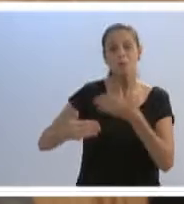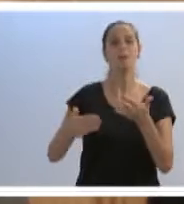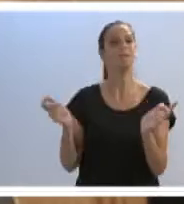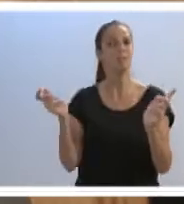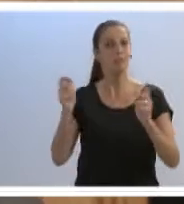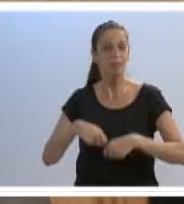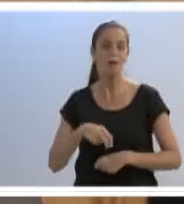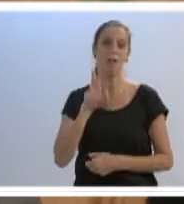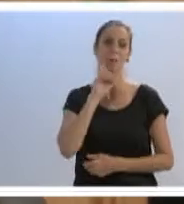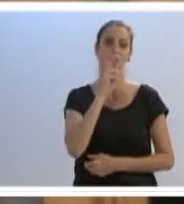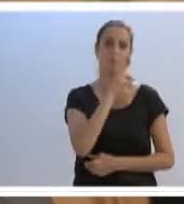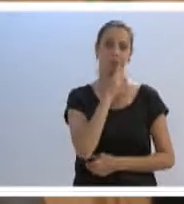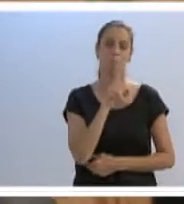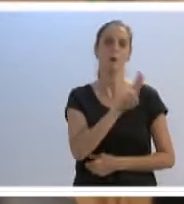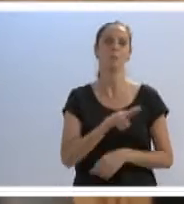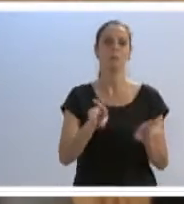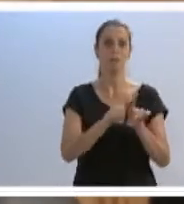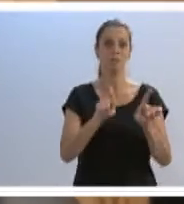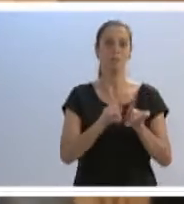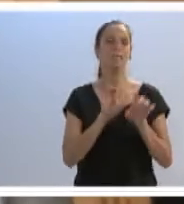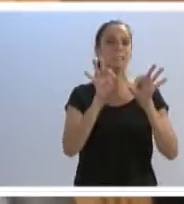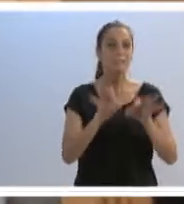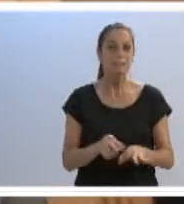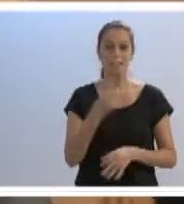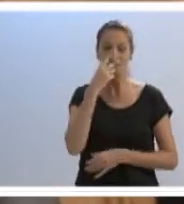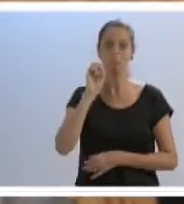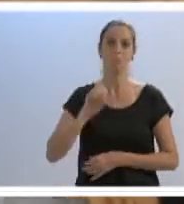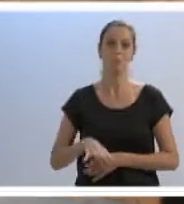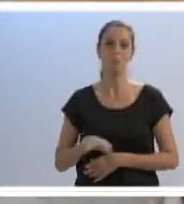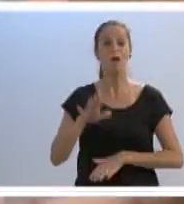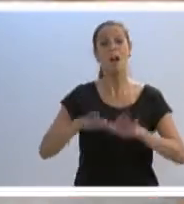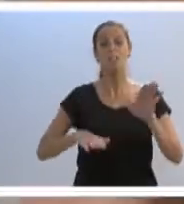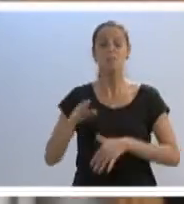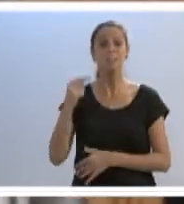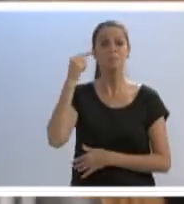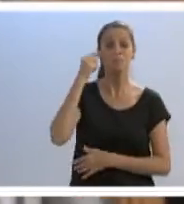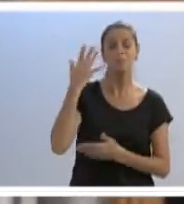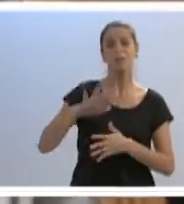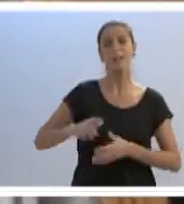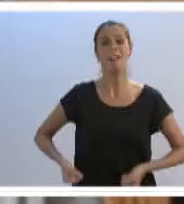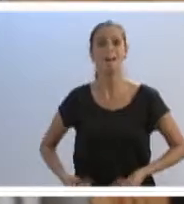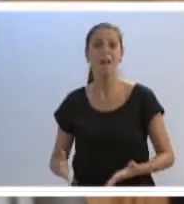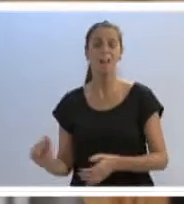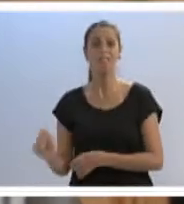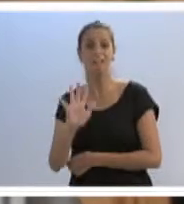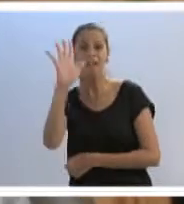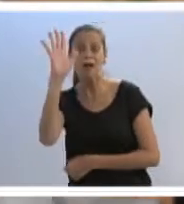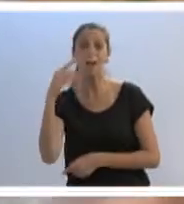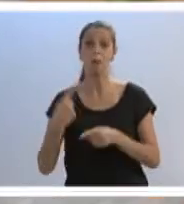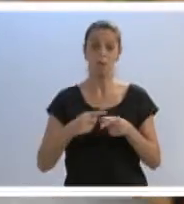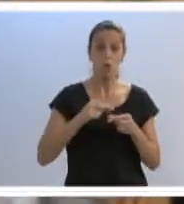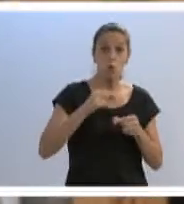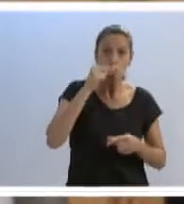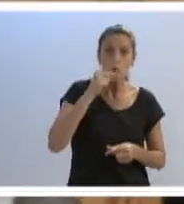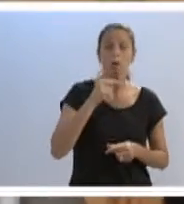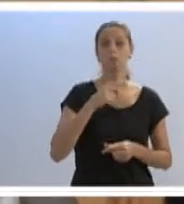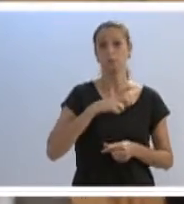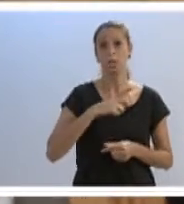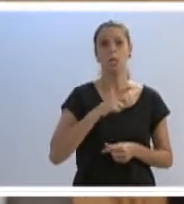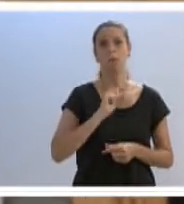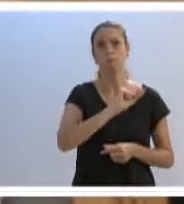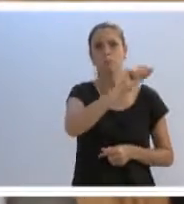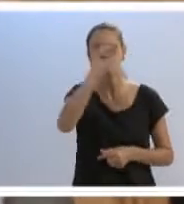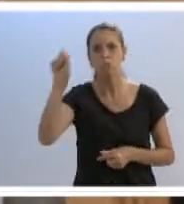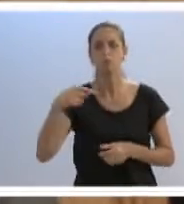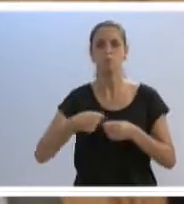vezes, um restaurante que quer dar um destino correto para essas coisas, mas não quer, às vezes, pagar uma fortuna, porque o Canudinho são outras cidades que conseguem fazer